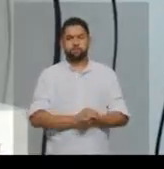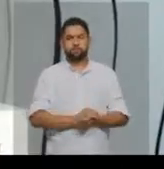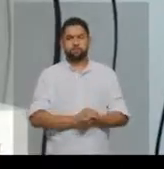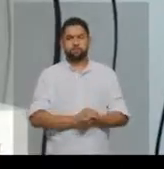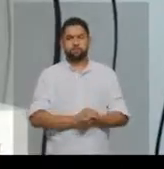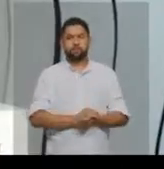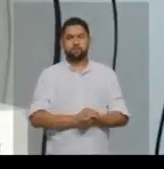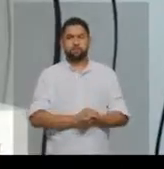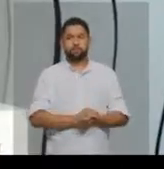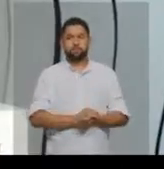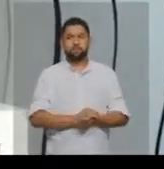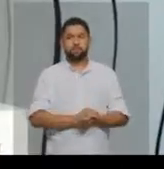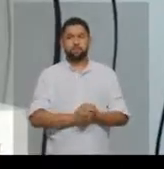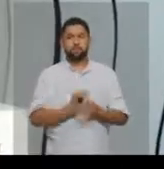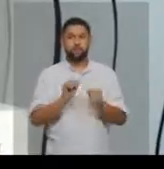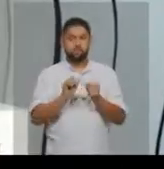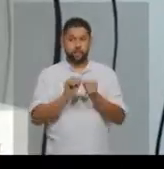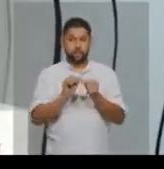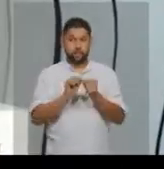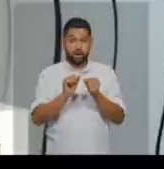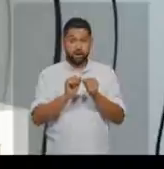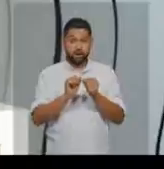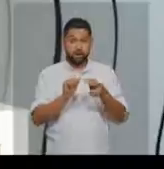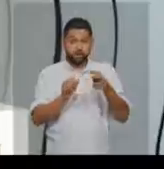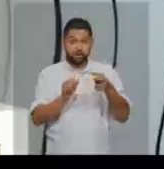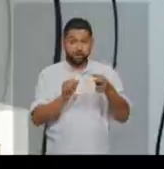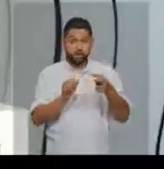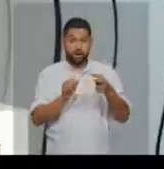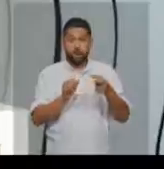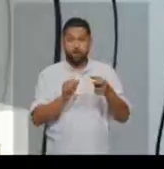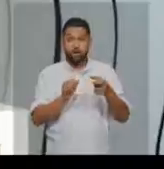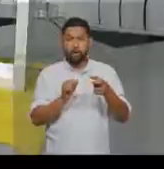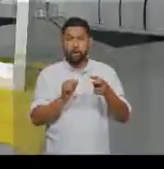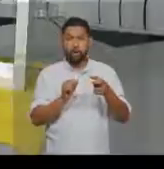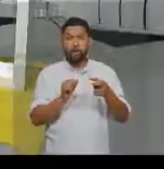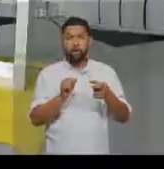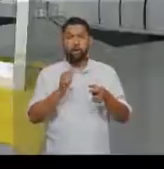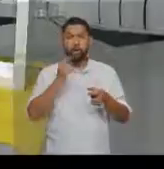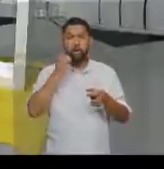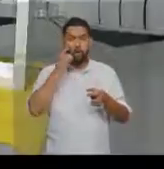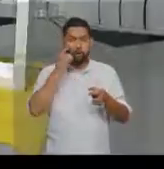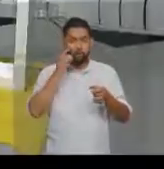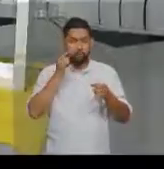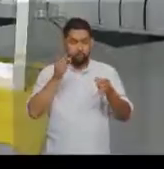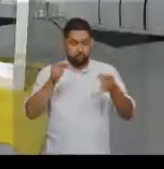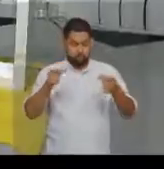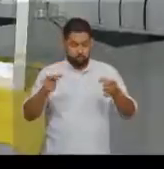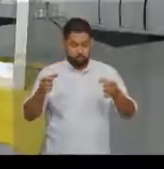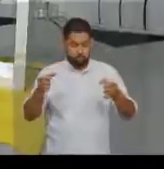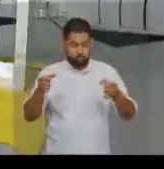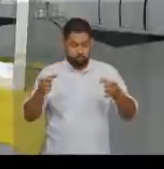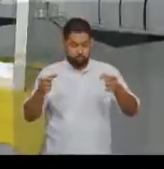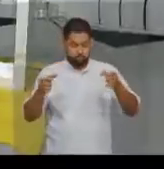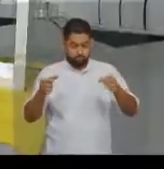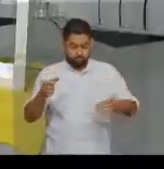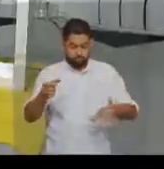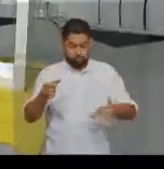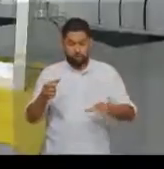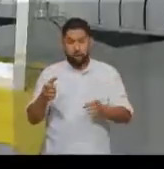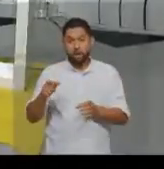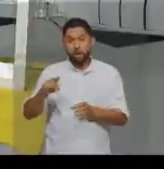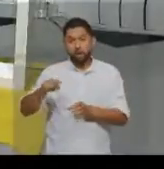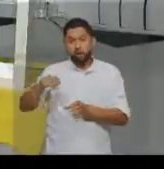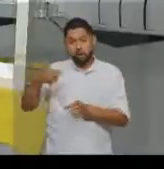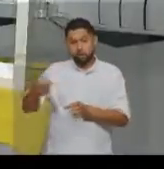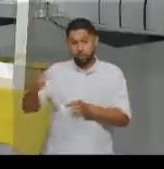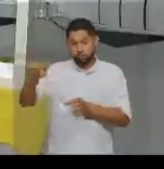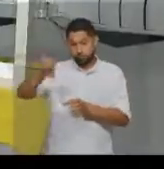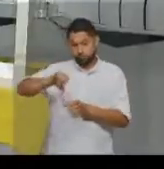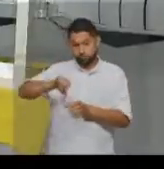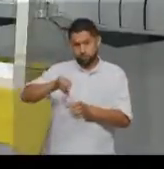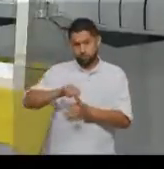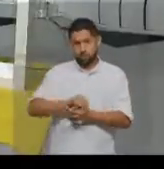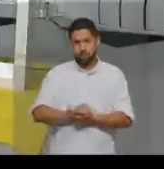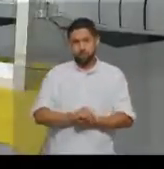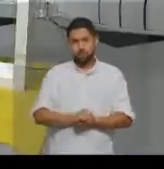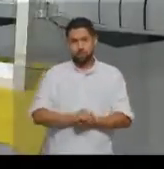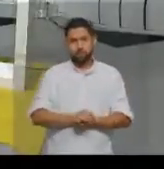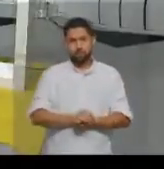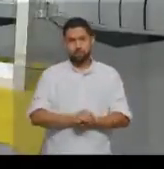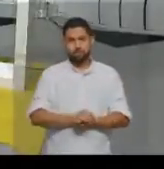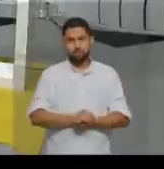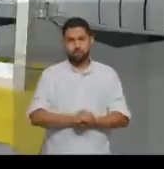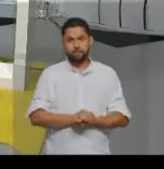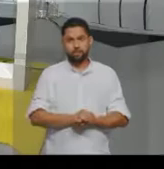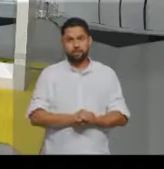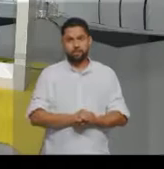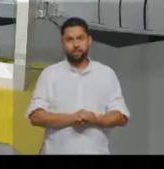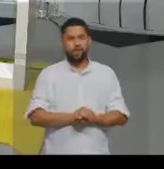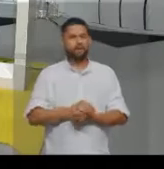com superfícies de contatos diferentes, tá bom? Então, olha só, eu vou jogar esse aqui primeiro e depois eu vou colocar esse aqui. E mesmo assim, vocês vão